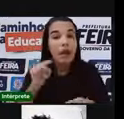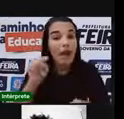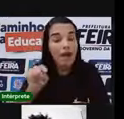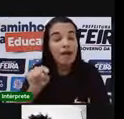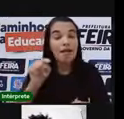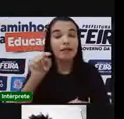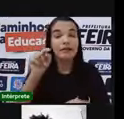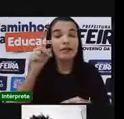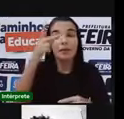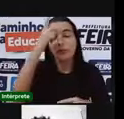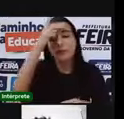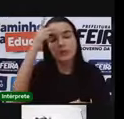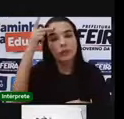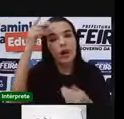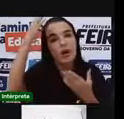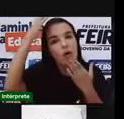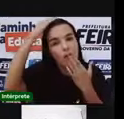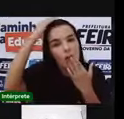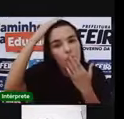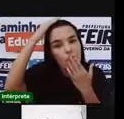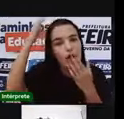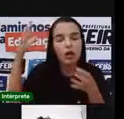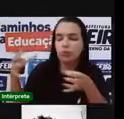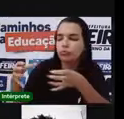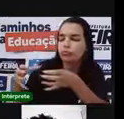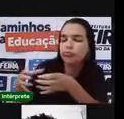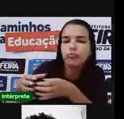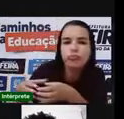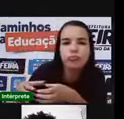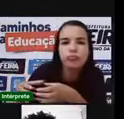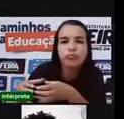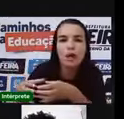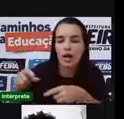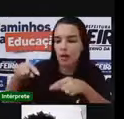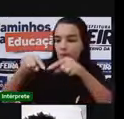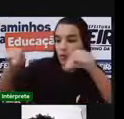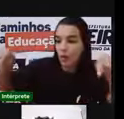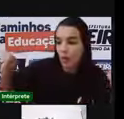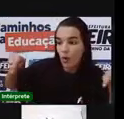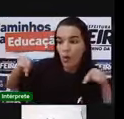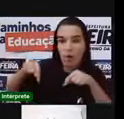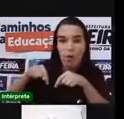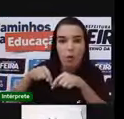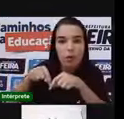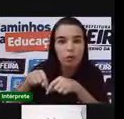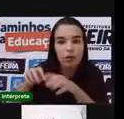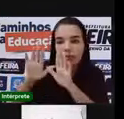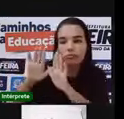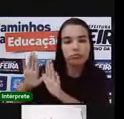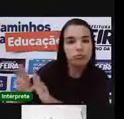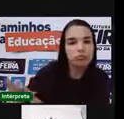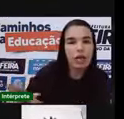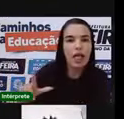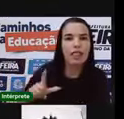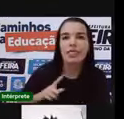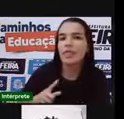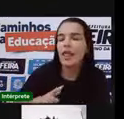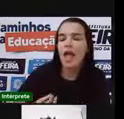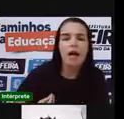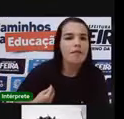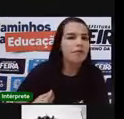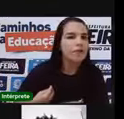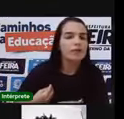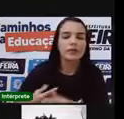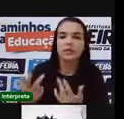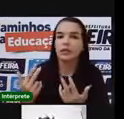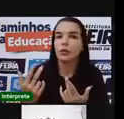sua comunidade, né? Que vive lá no seu território, que tem os seus modos de ser